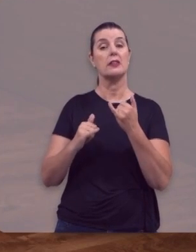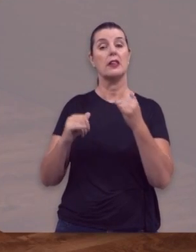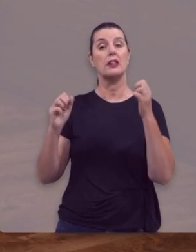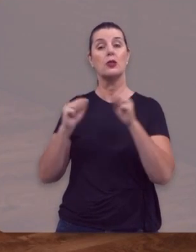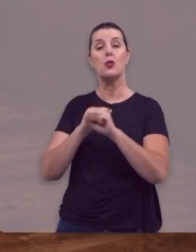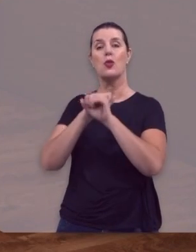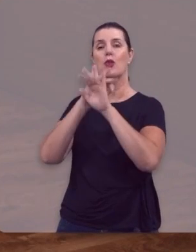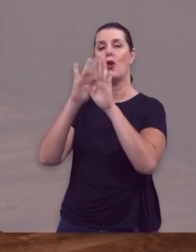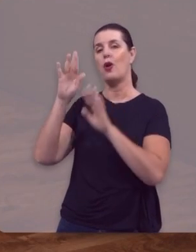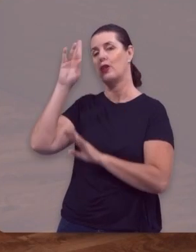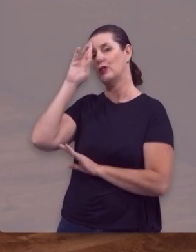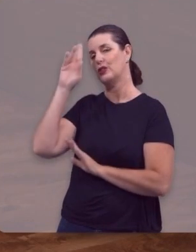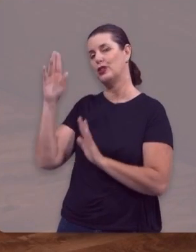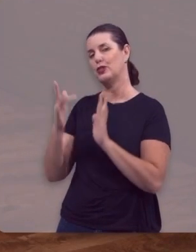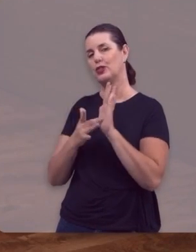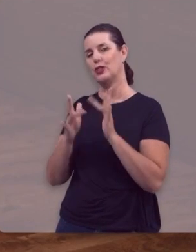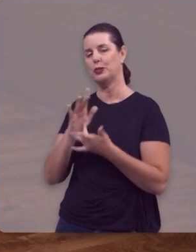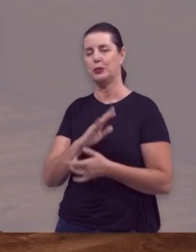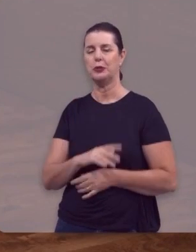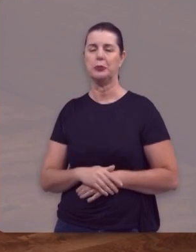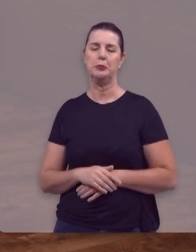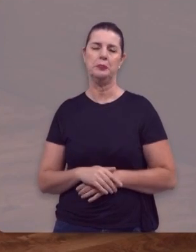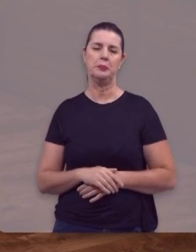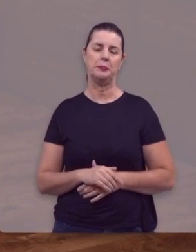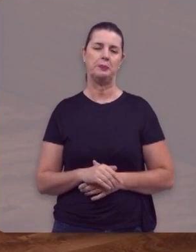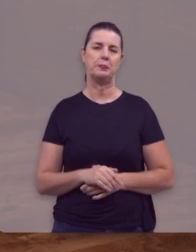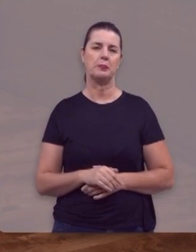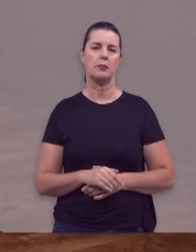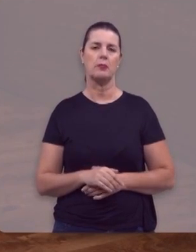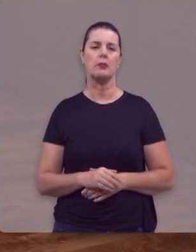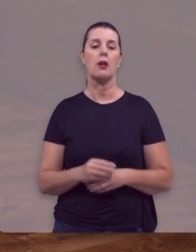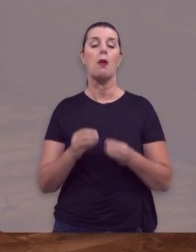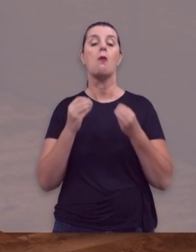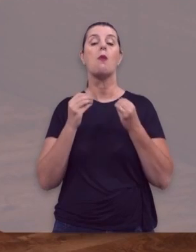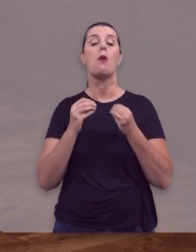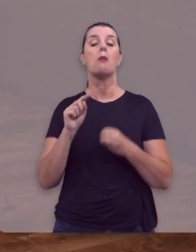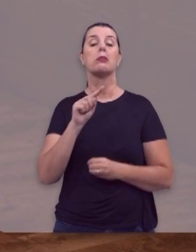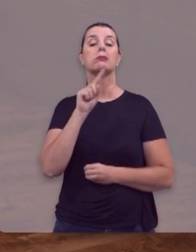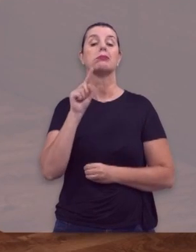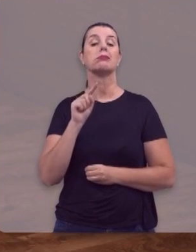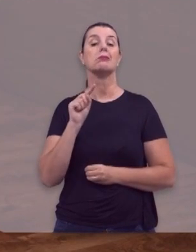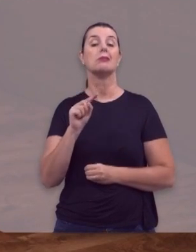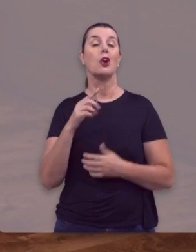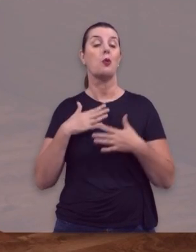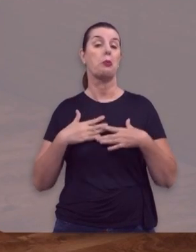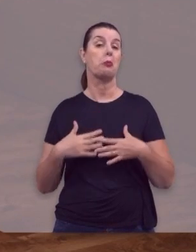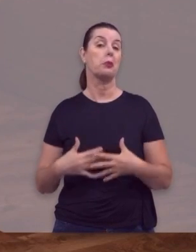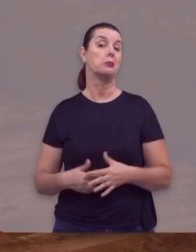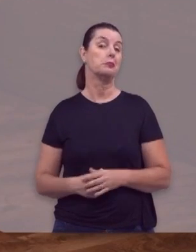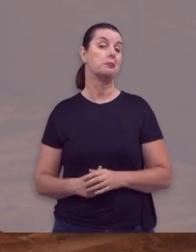Senhor Jesus. Como será esse corpo?